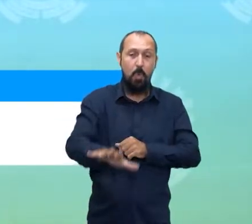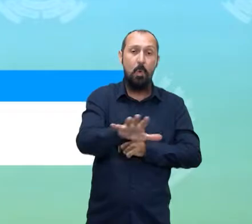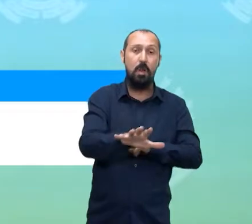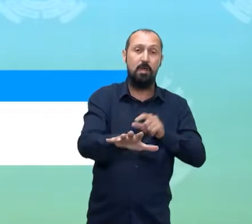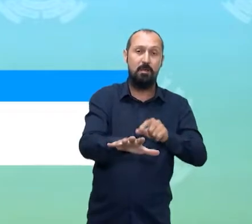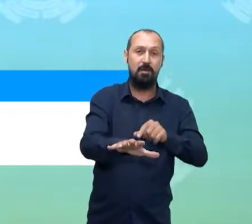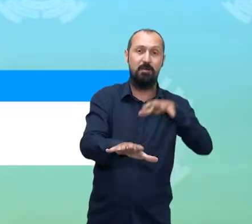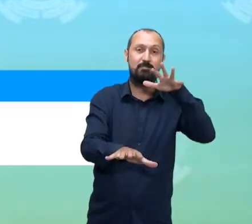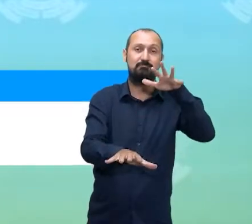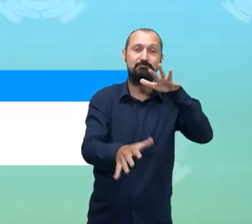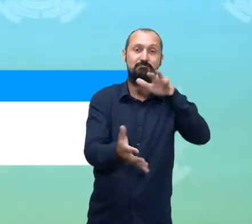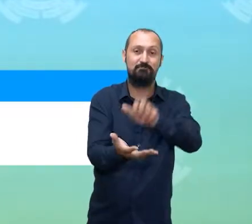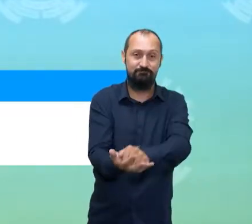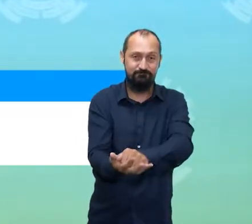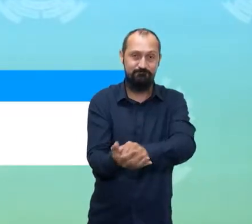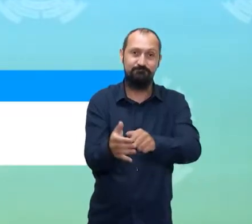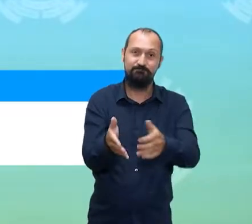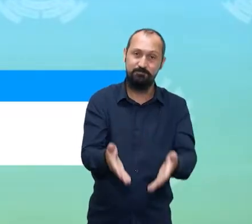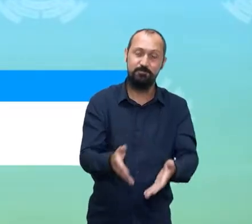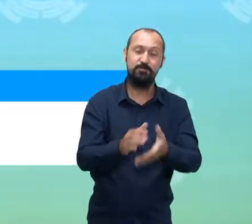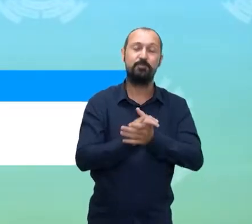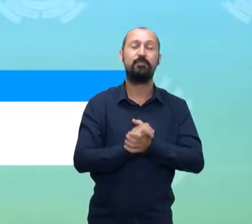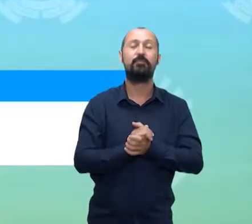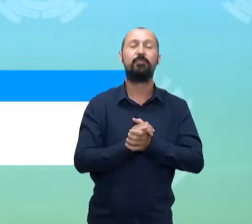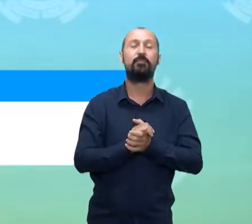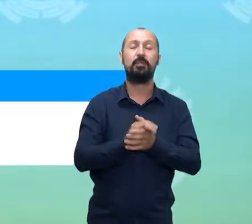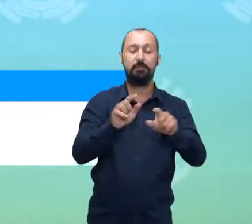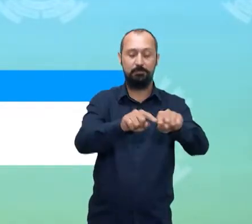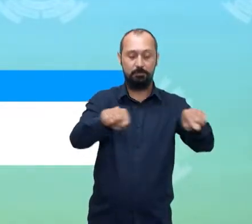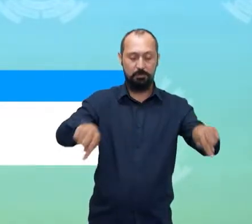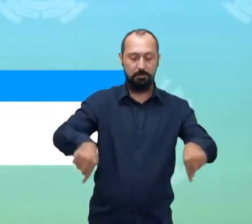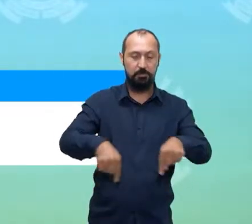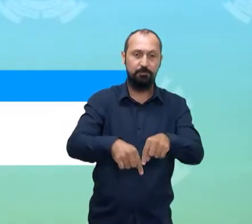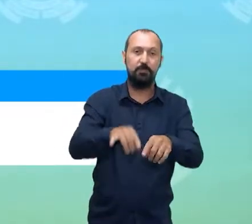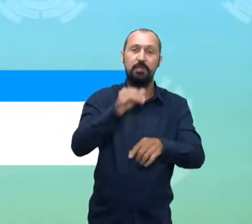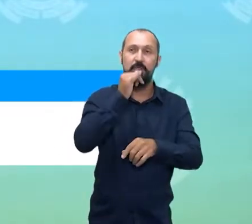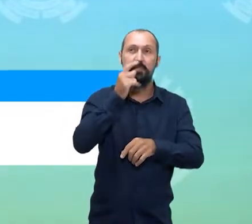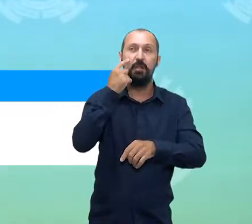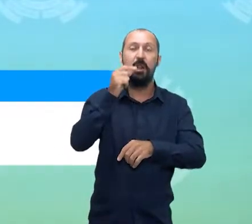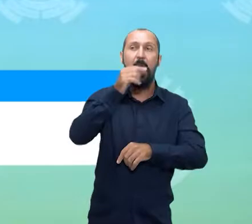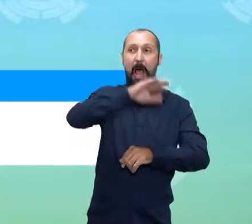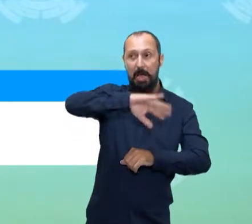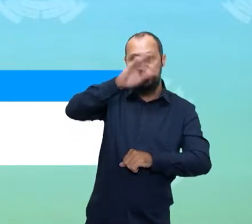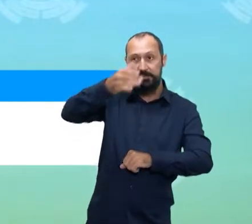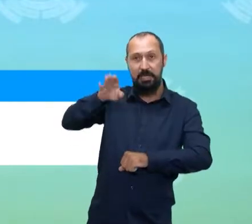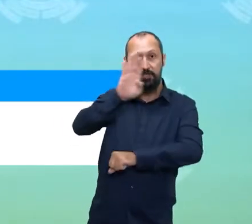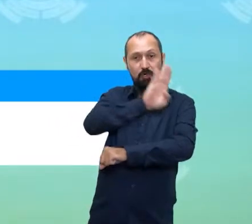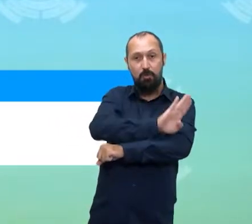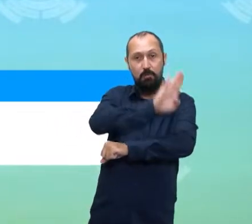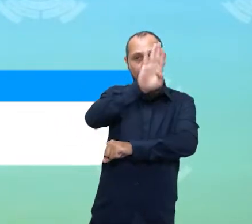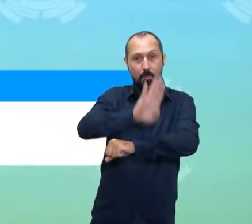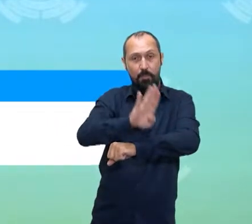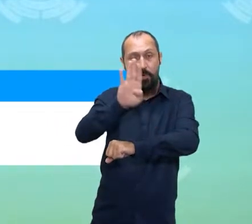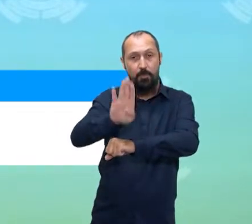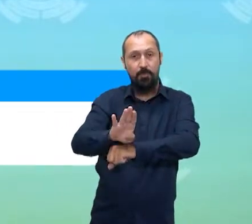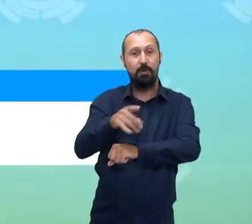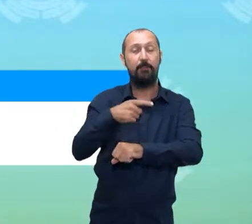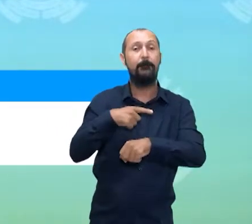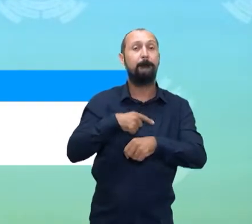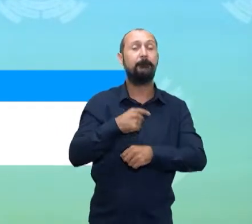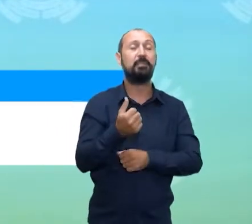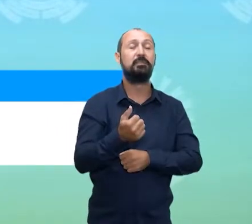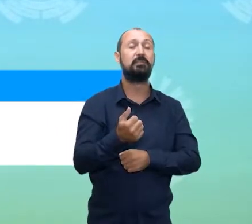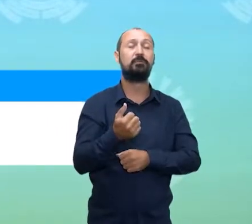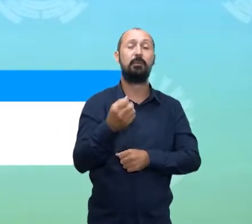território. Portanto, no que diz respeito, por exemplo, à Serra da Bodoquena, nós temos que avançar numa